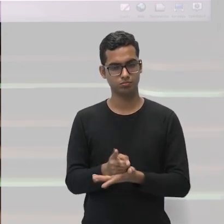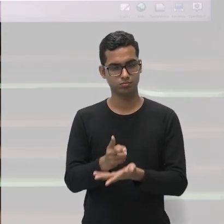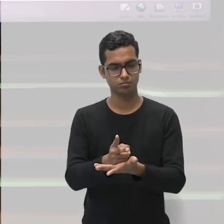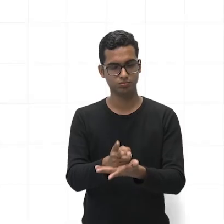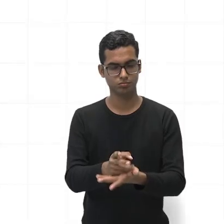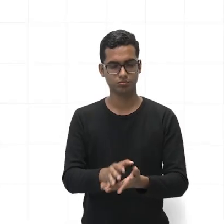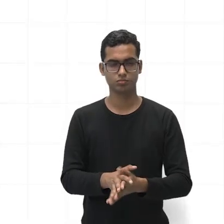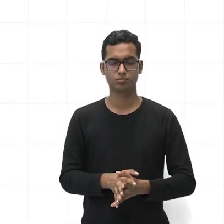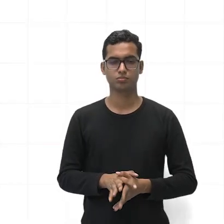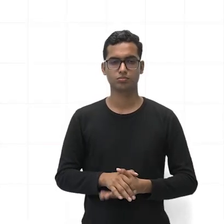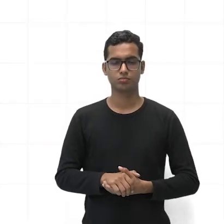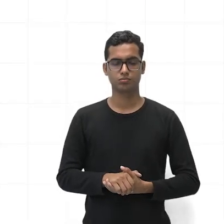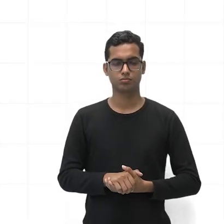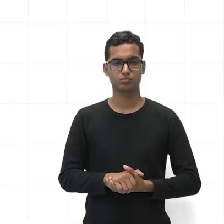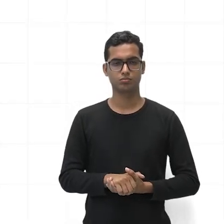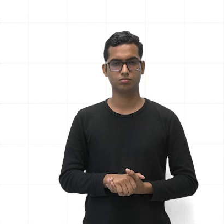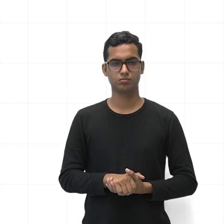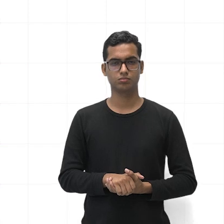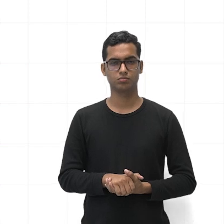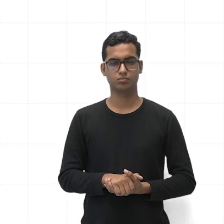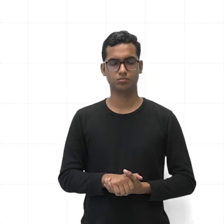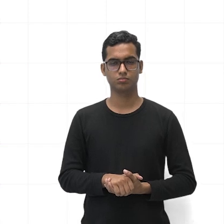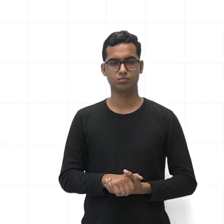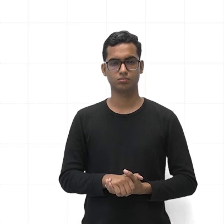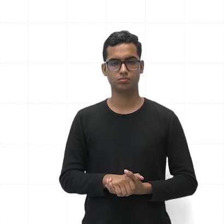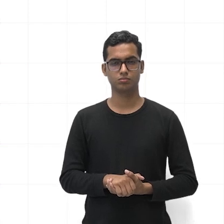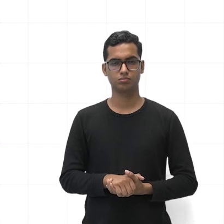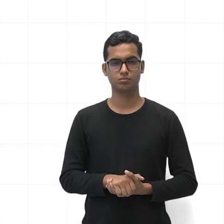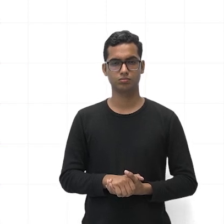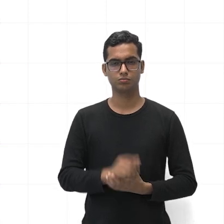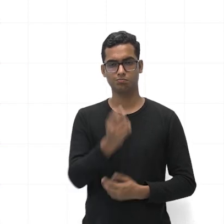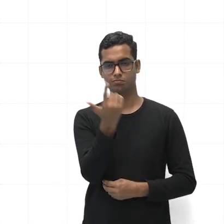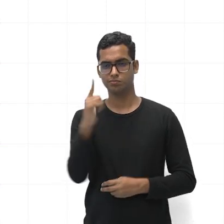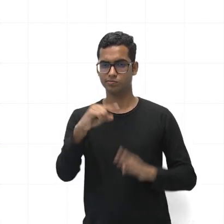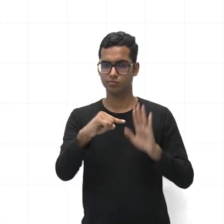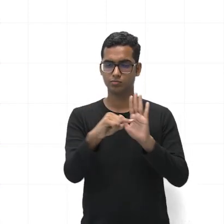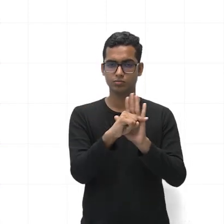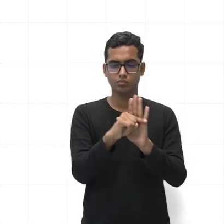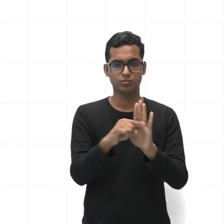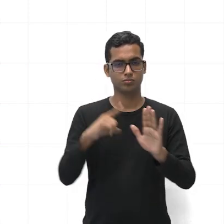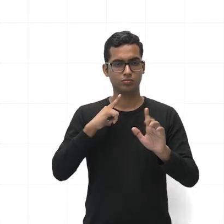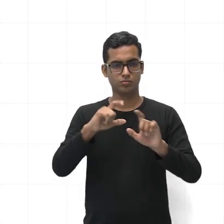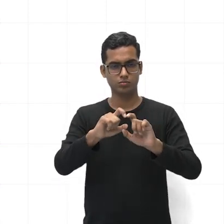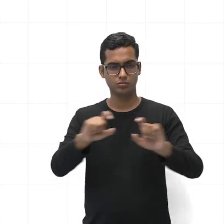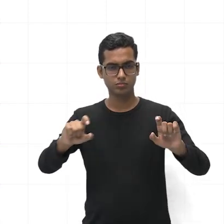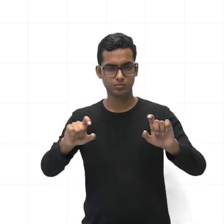conteúdo. A próxima operação, né, que vamos abordar hoje,